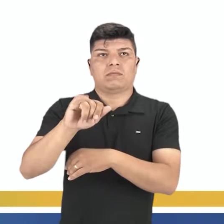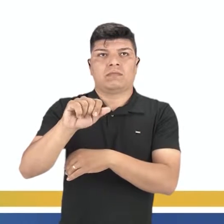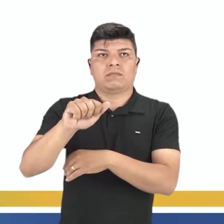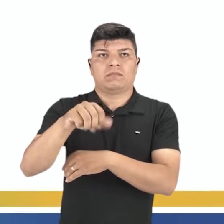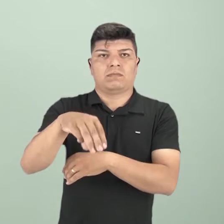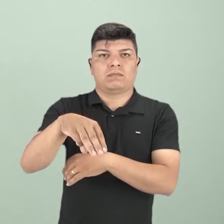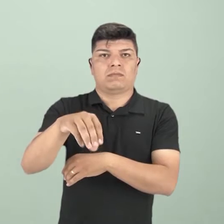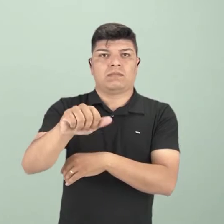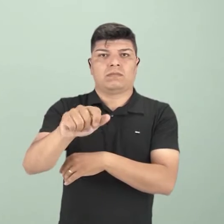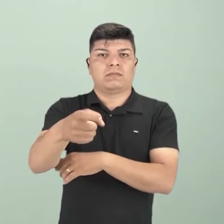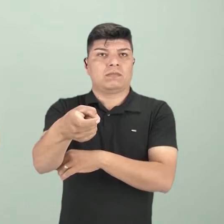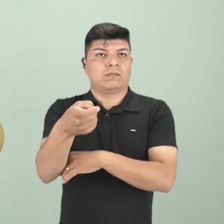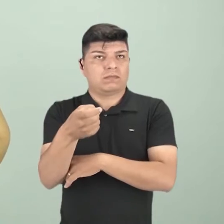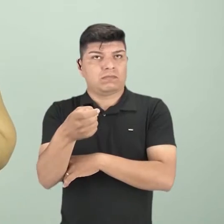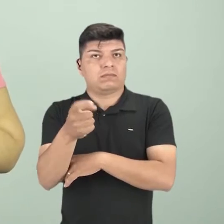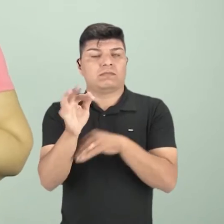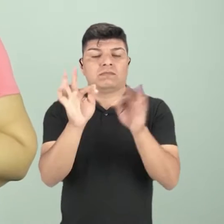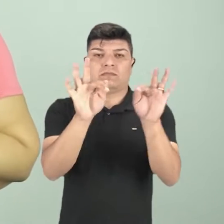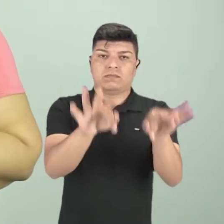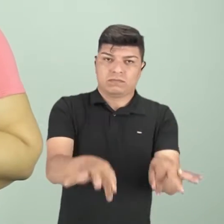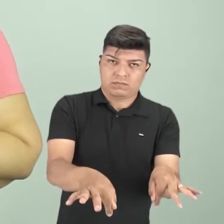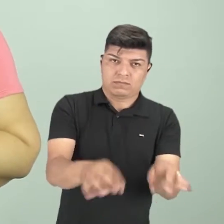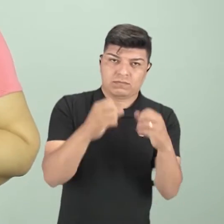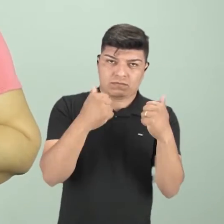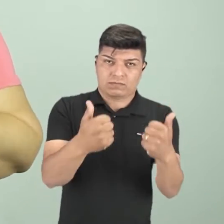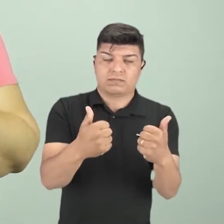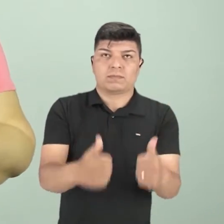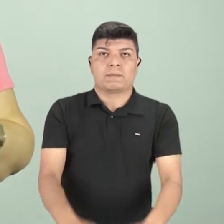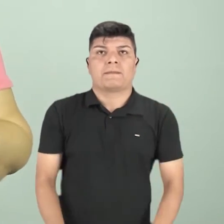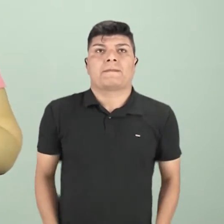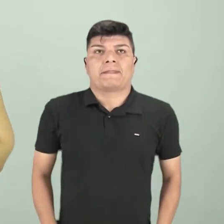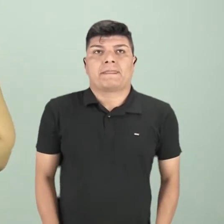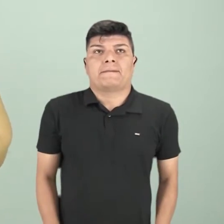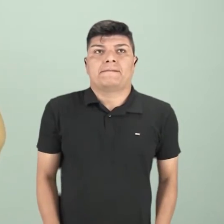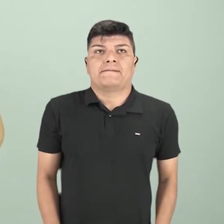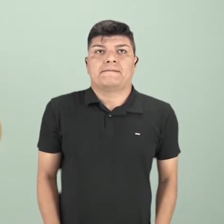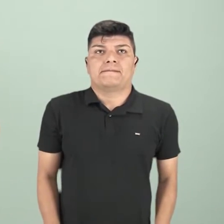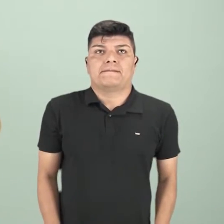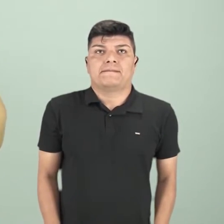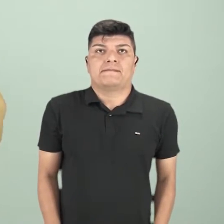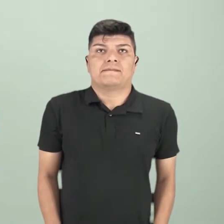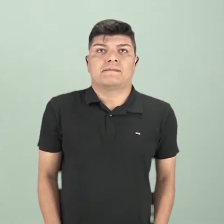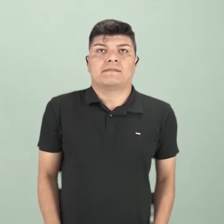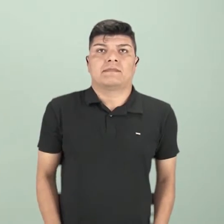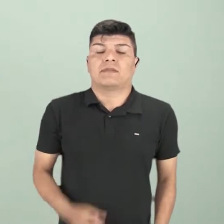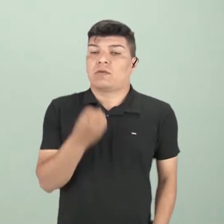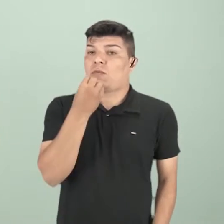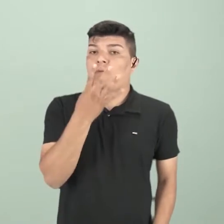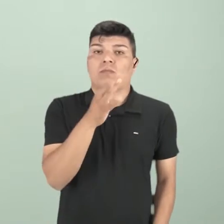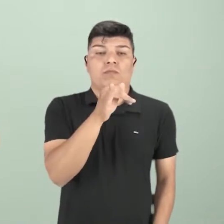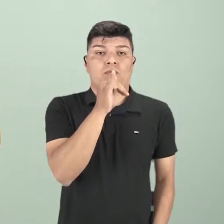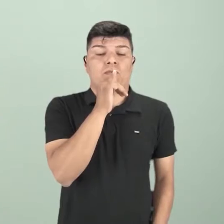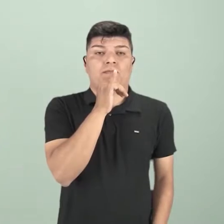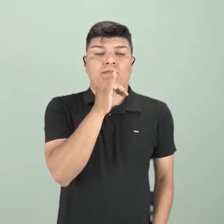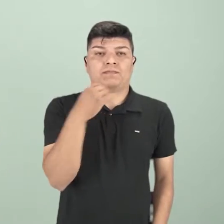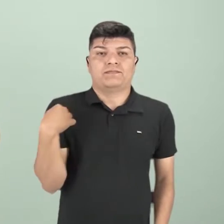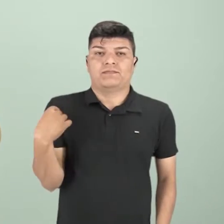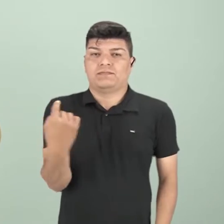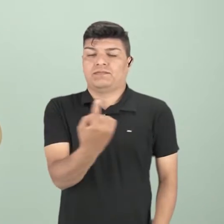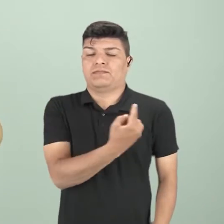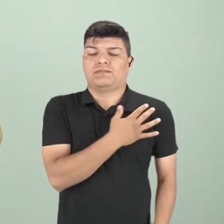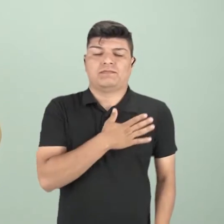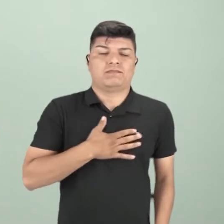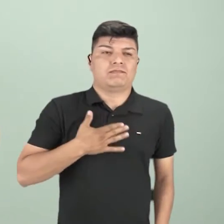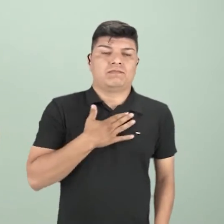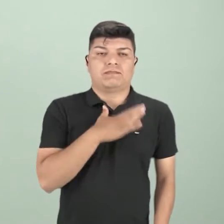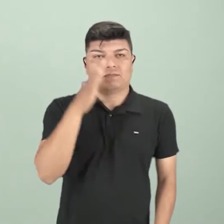ao enredo. Tá certo? Eis aqui, então, um ótimo exemplo para que a gente possa se